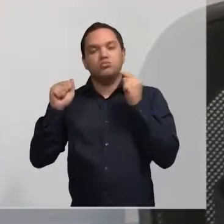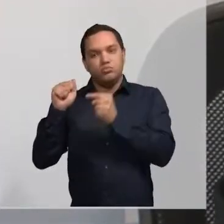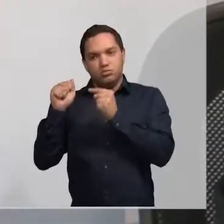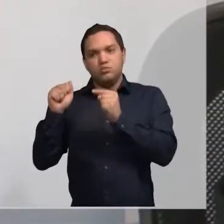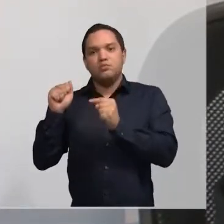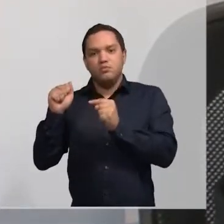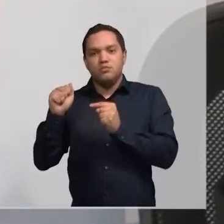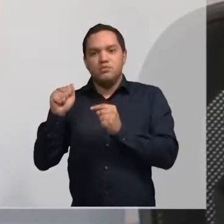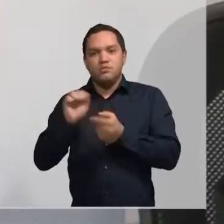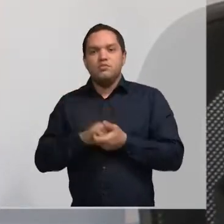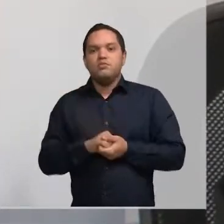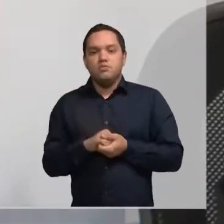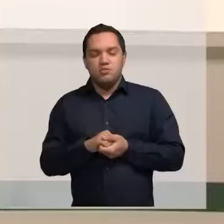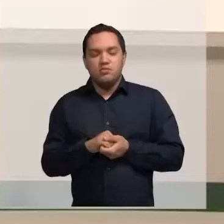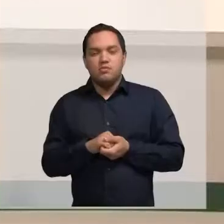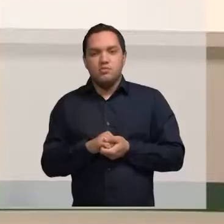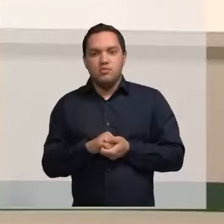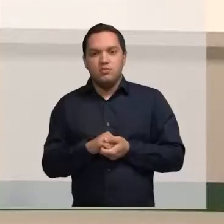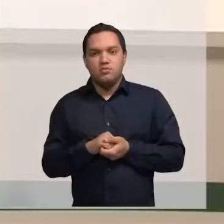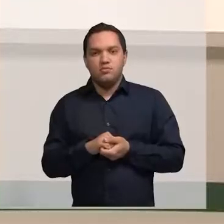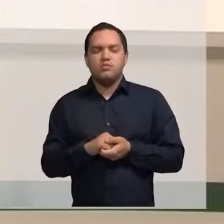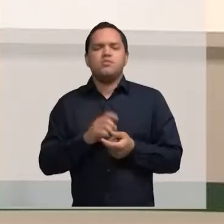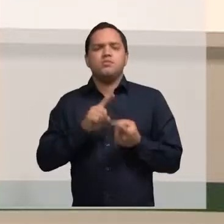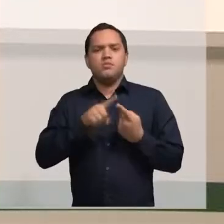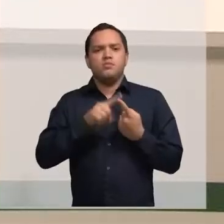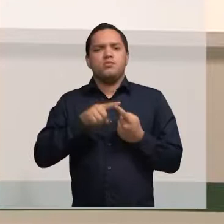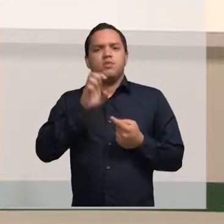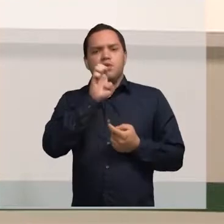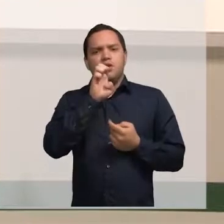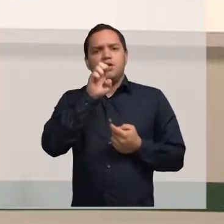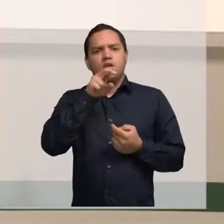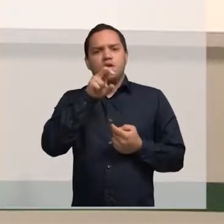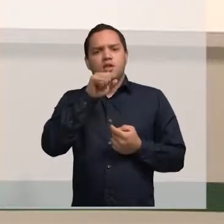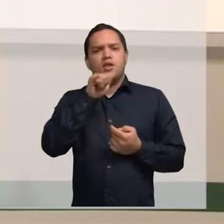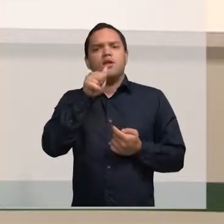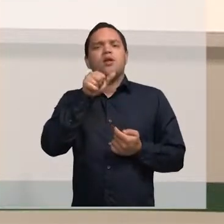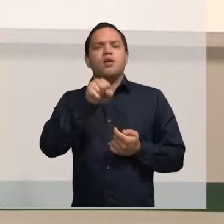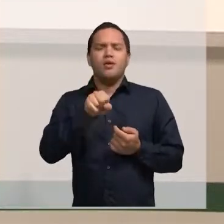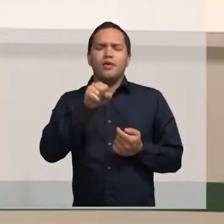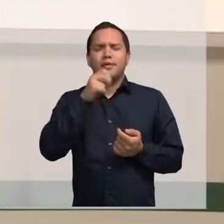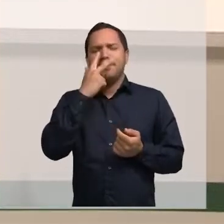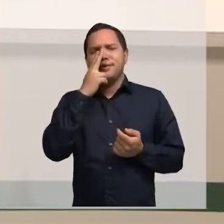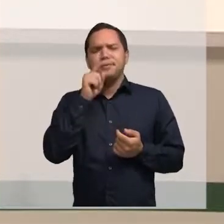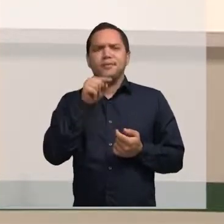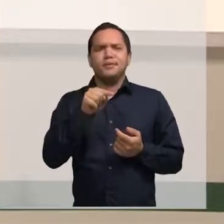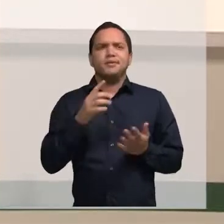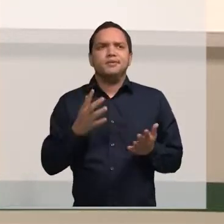não tinha. Não, é extrema-direita, Luiz. É o Enéas, né? O Enéas é que seria o mais próximo disso. Não, o Enéas